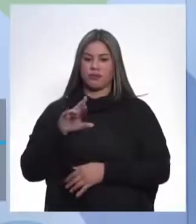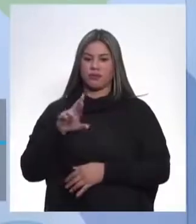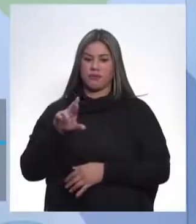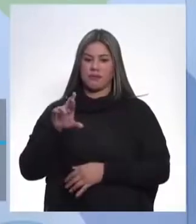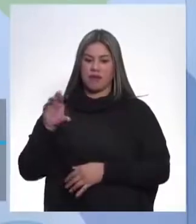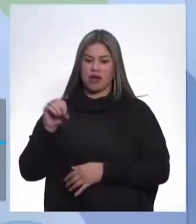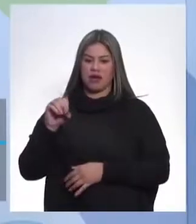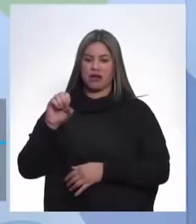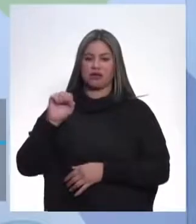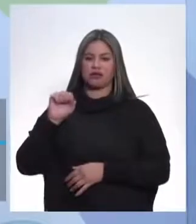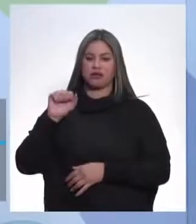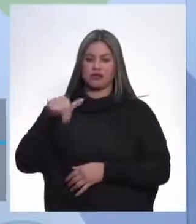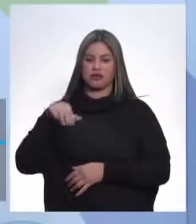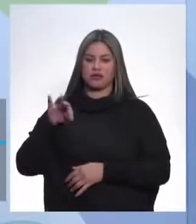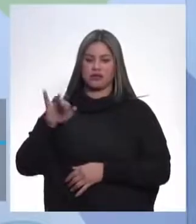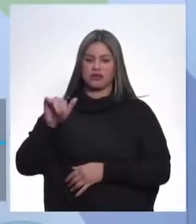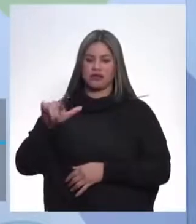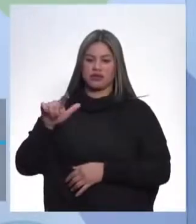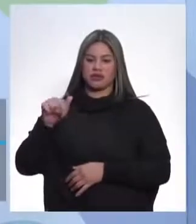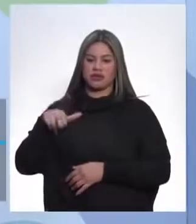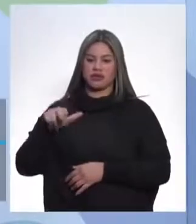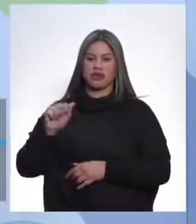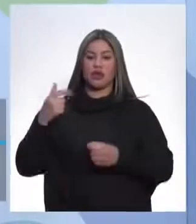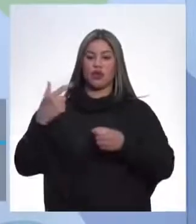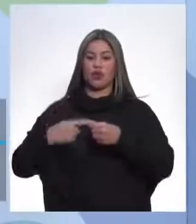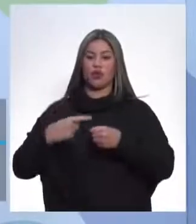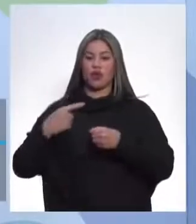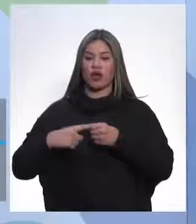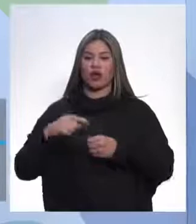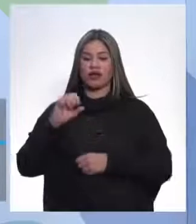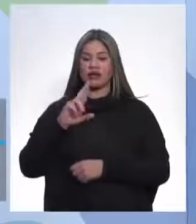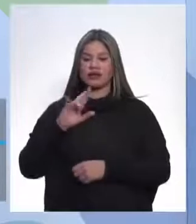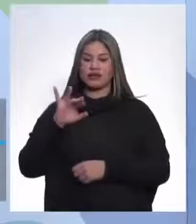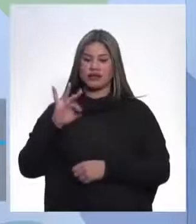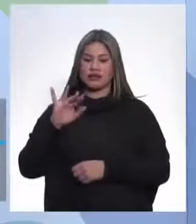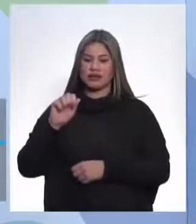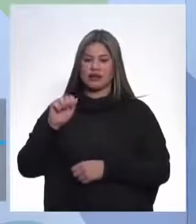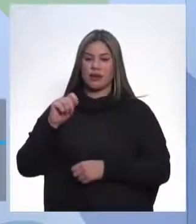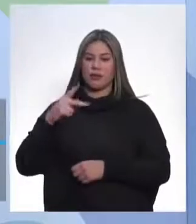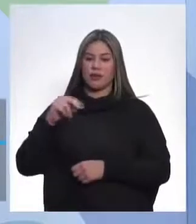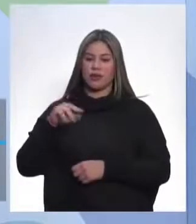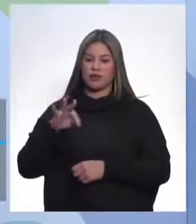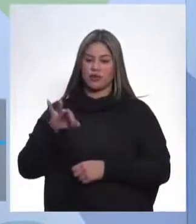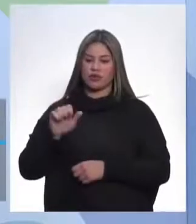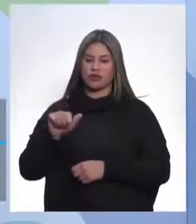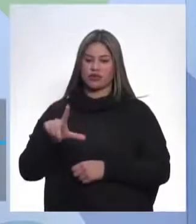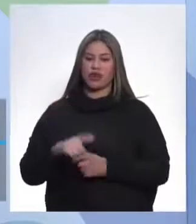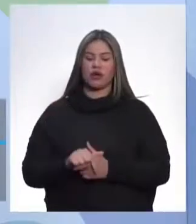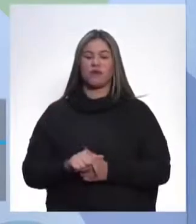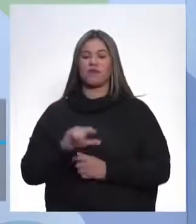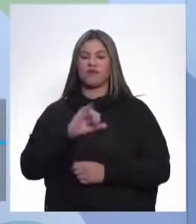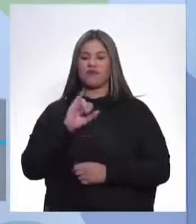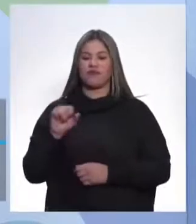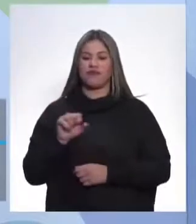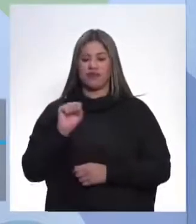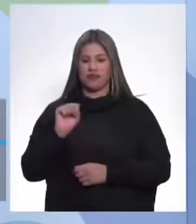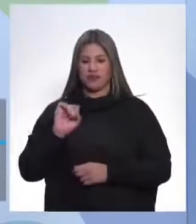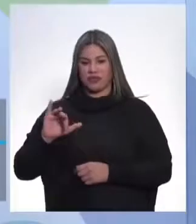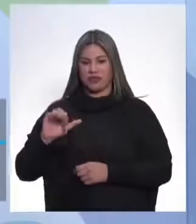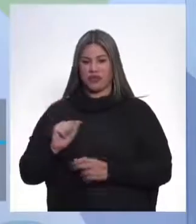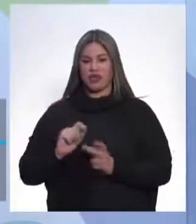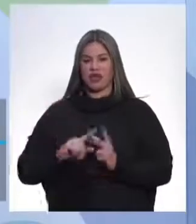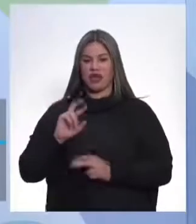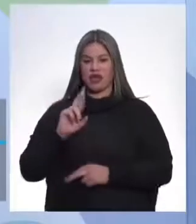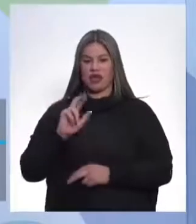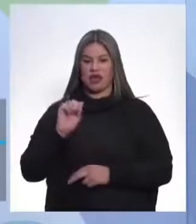Rita do Pontal. Muitas respostas aqui, ó. Jéssica, Rafael, Ana Júlia,